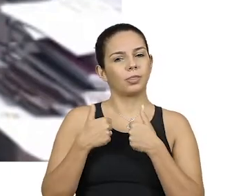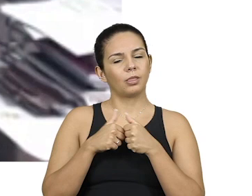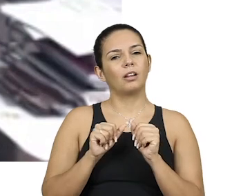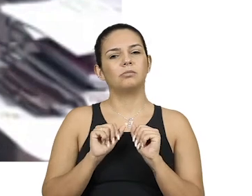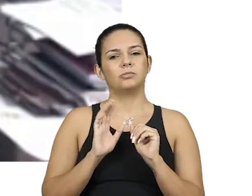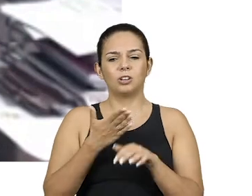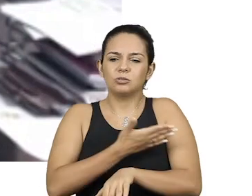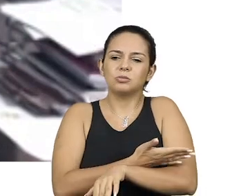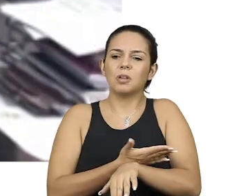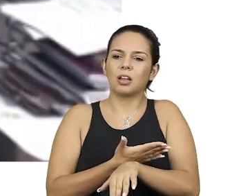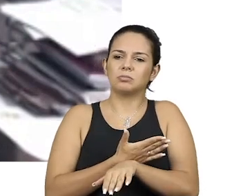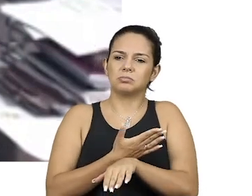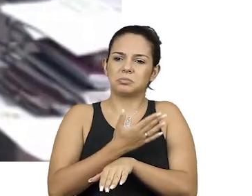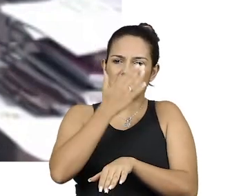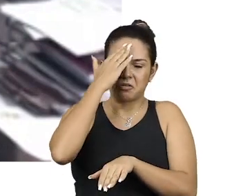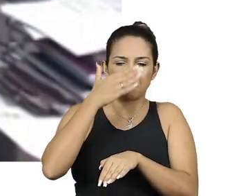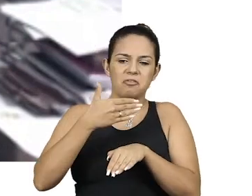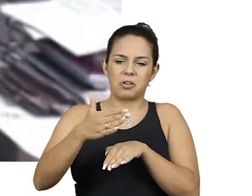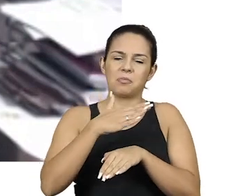confortável com a ideia.